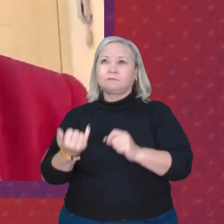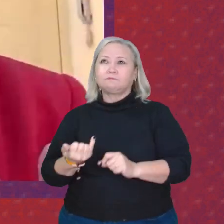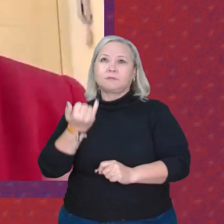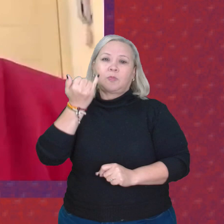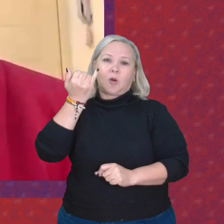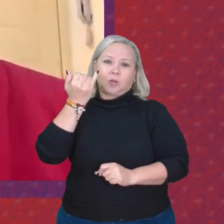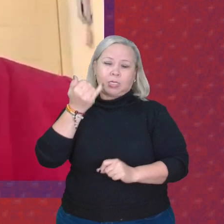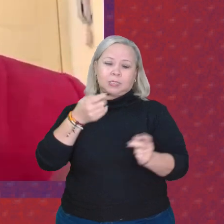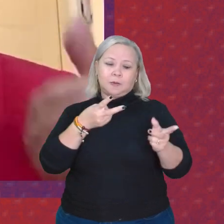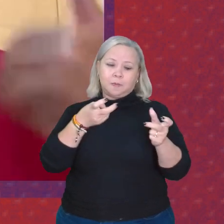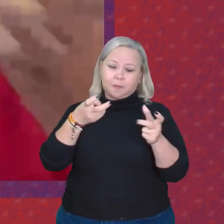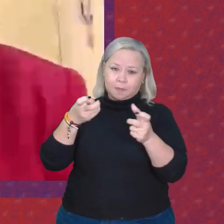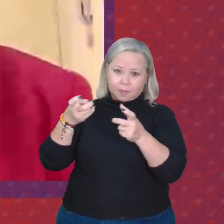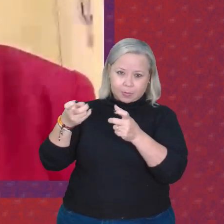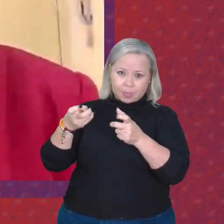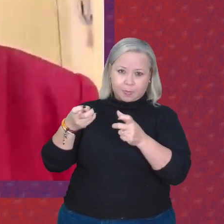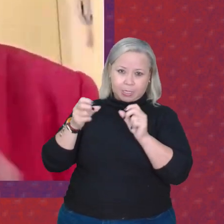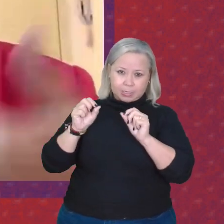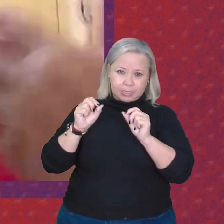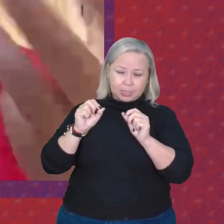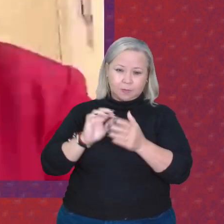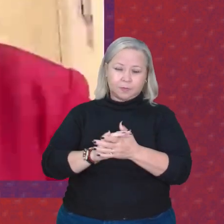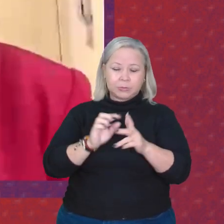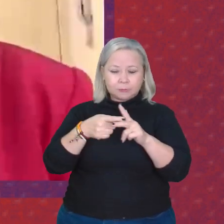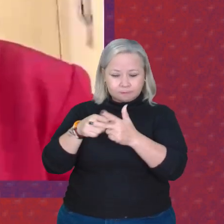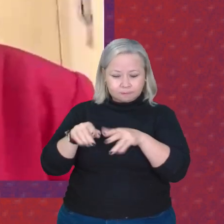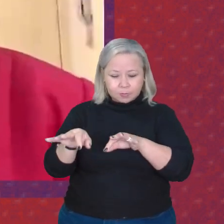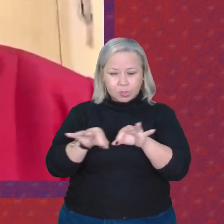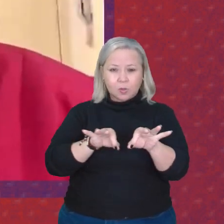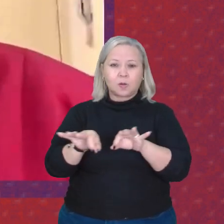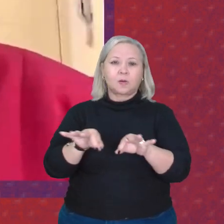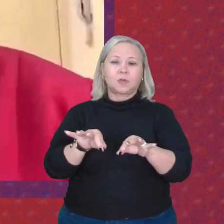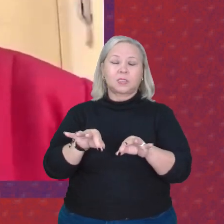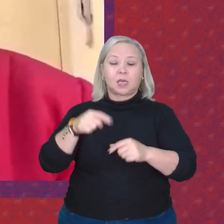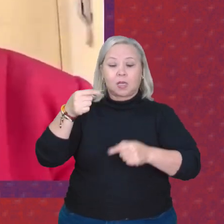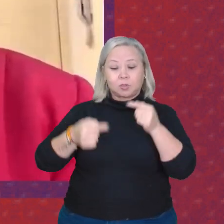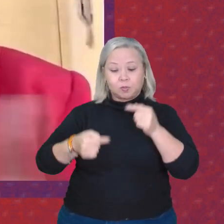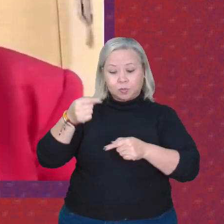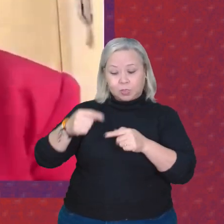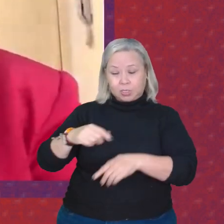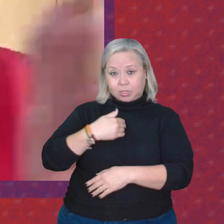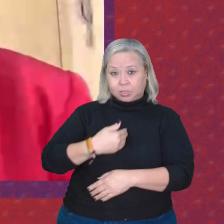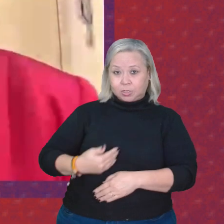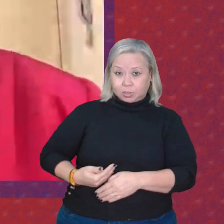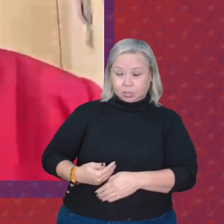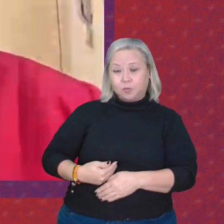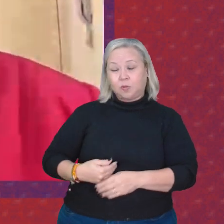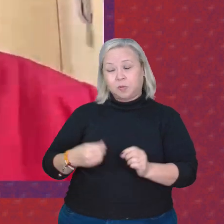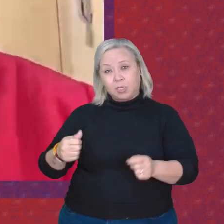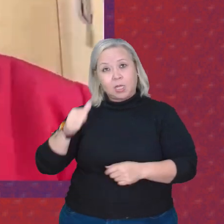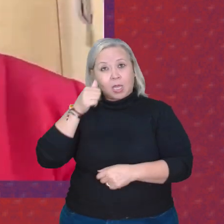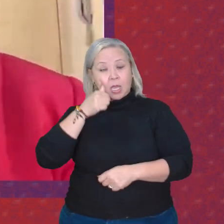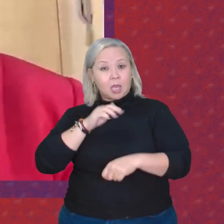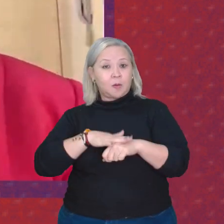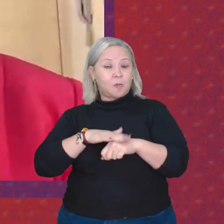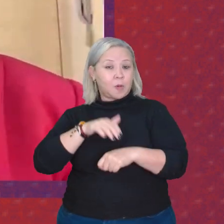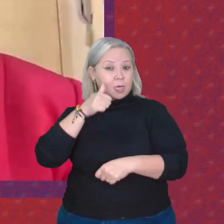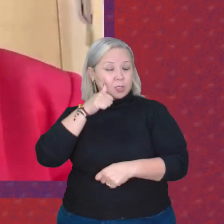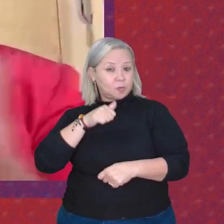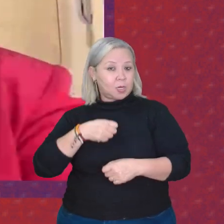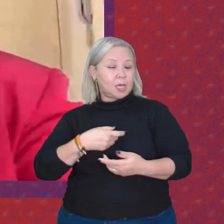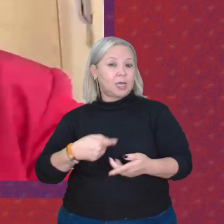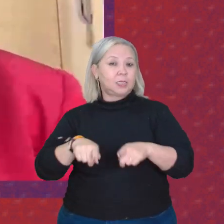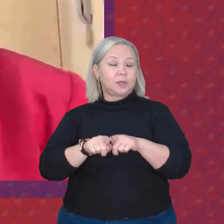dar visibilidade e instrumentalizar as políticas públicas, tanto para mulheres, quanto